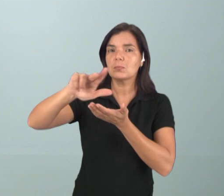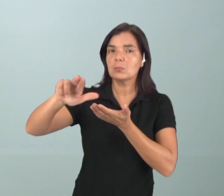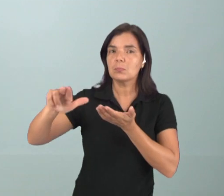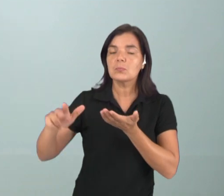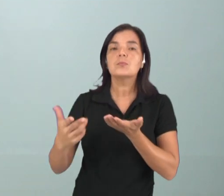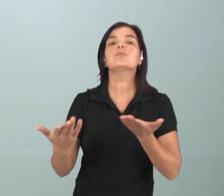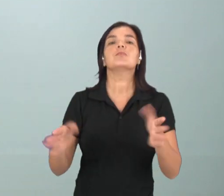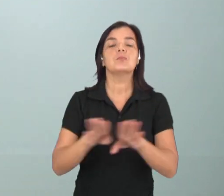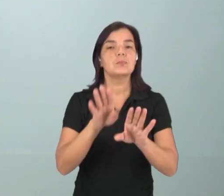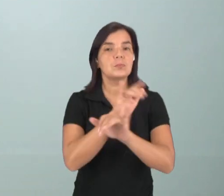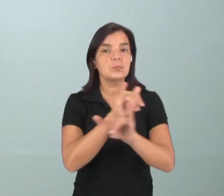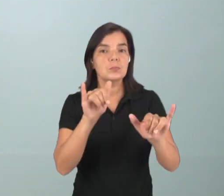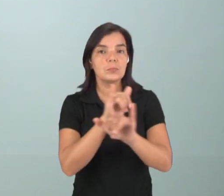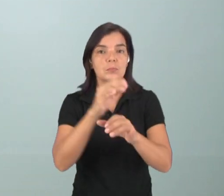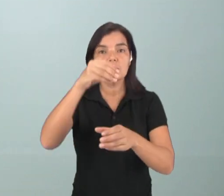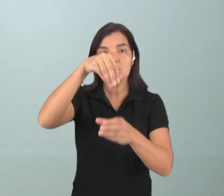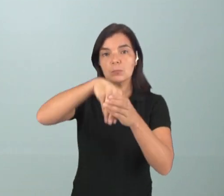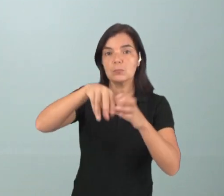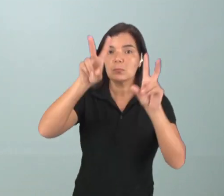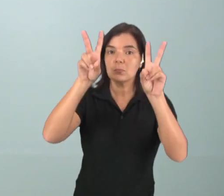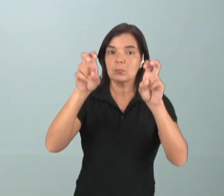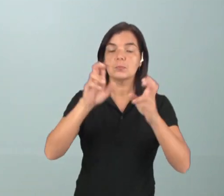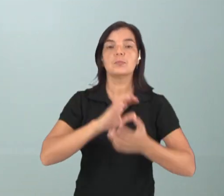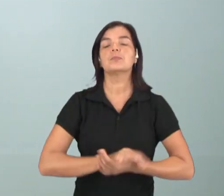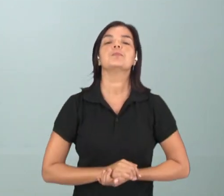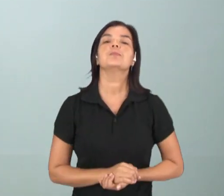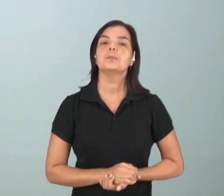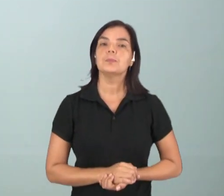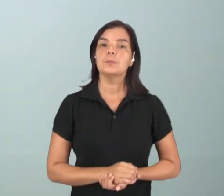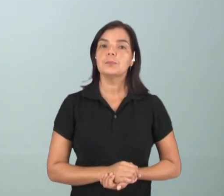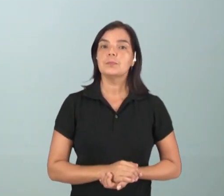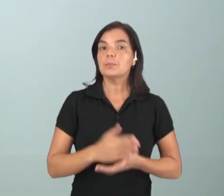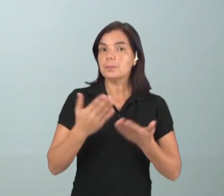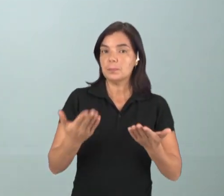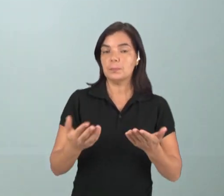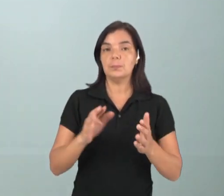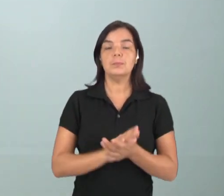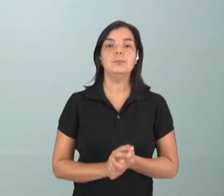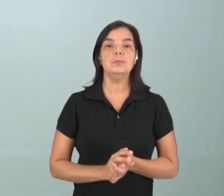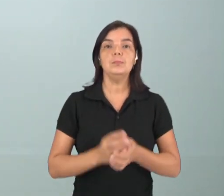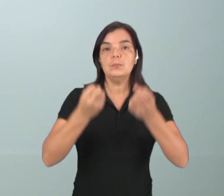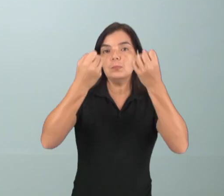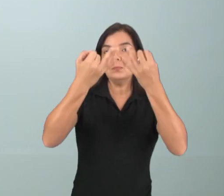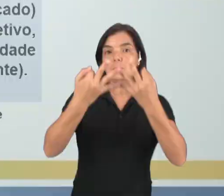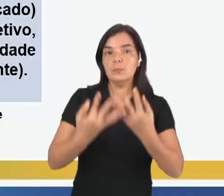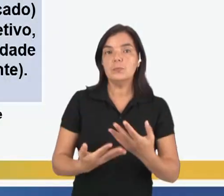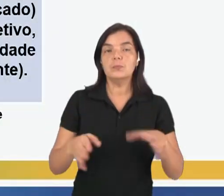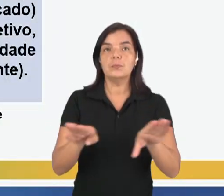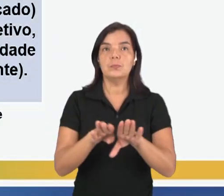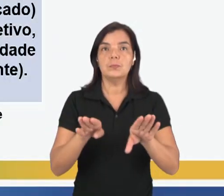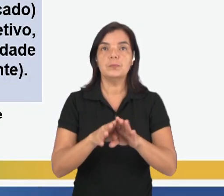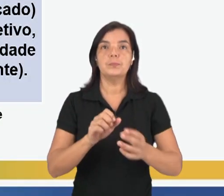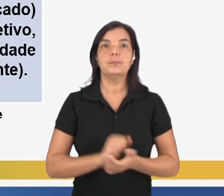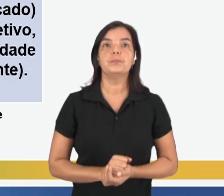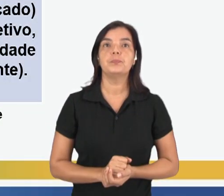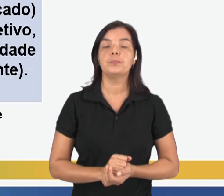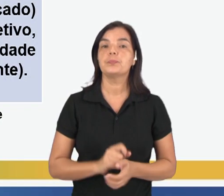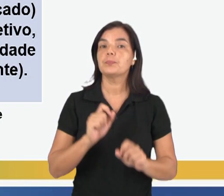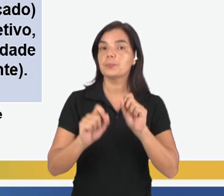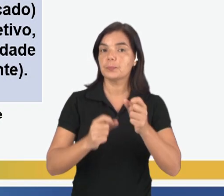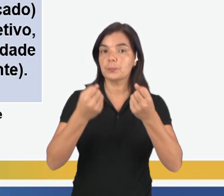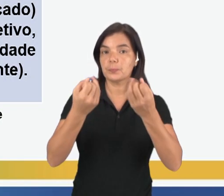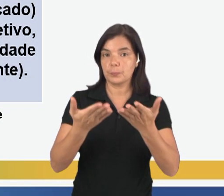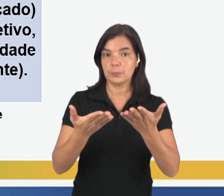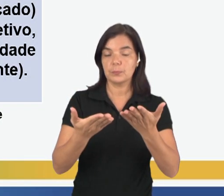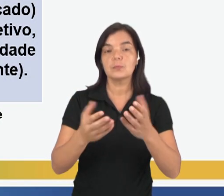muito grande de informações dentro dessa temática. Tudo bem? Vamos aí para a definição. A definição vai